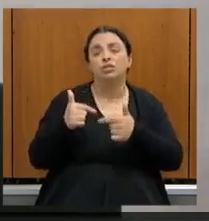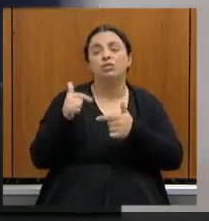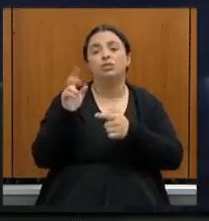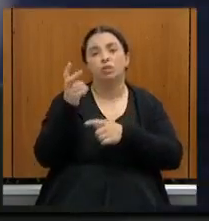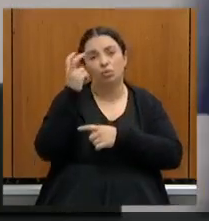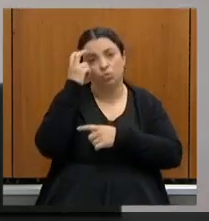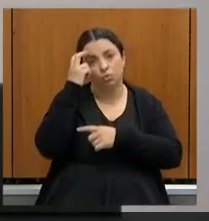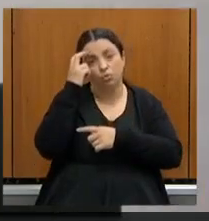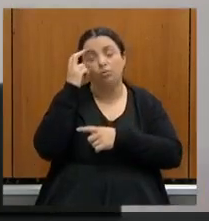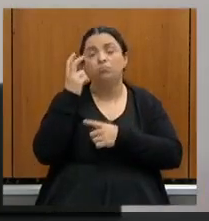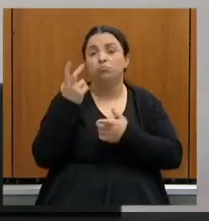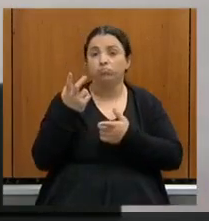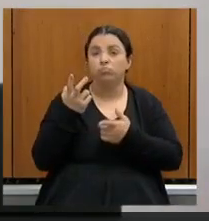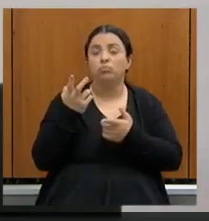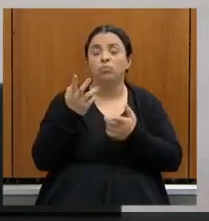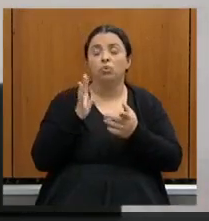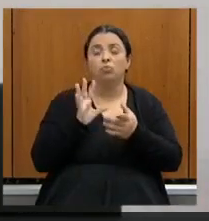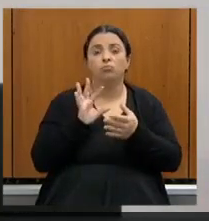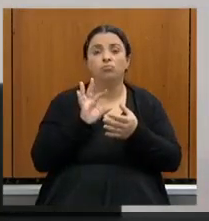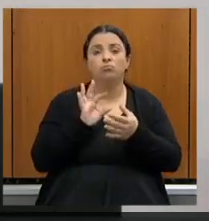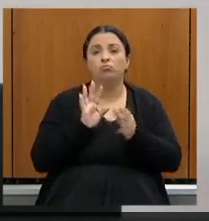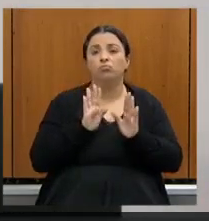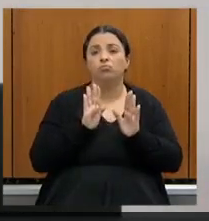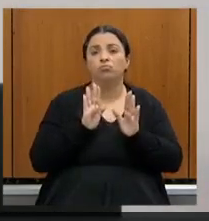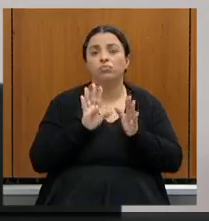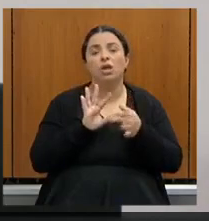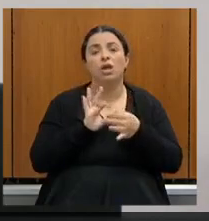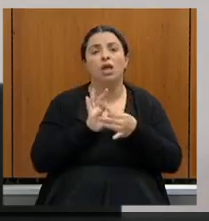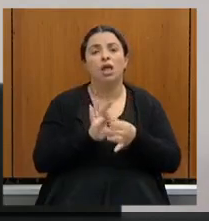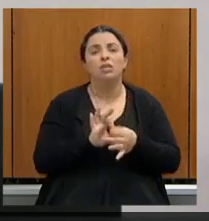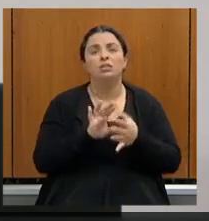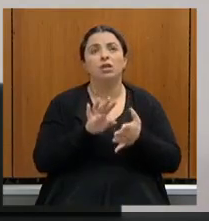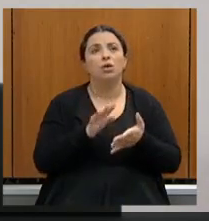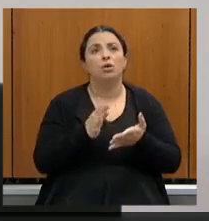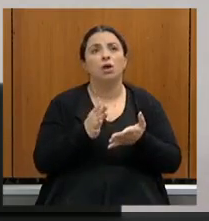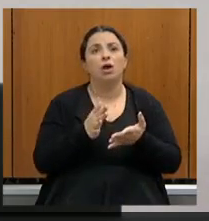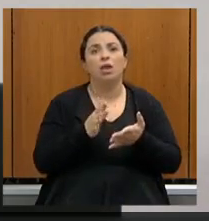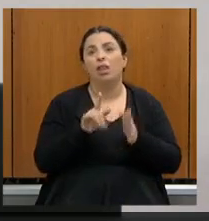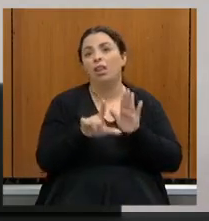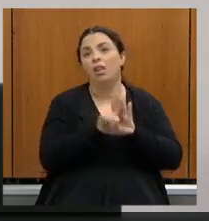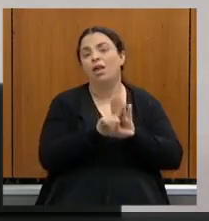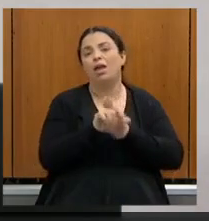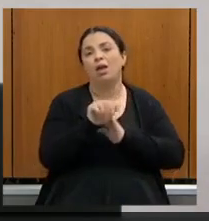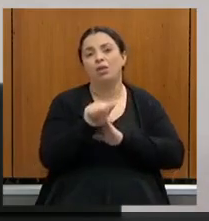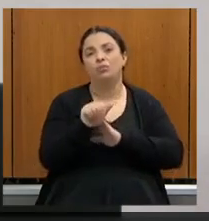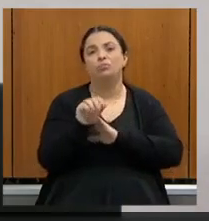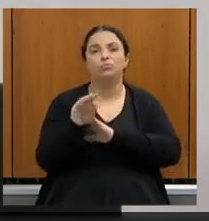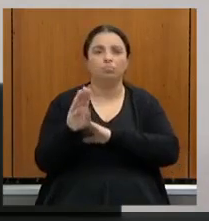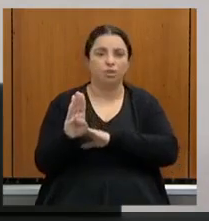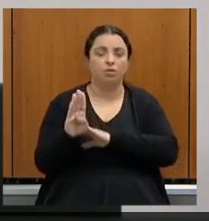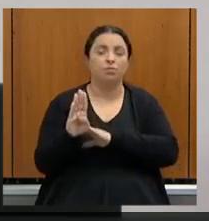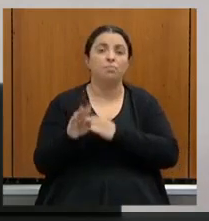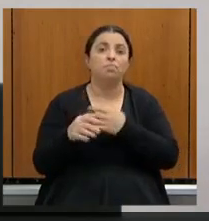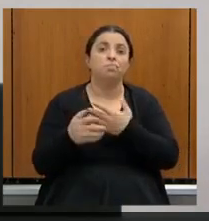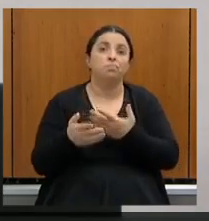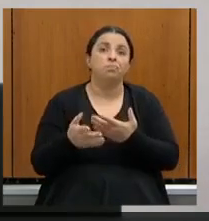relação até mesmo com relação ao D-Blanc nós temos aí